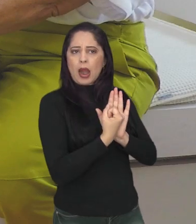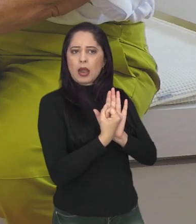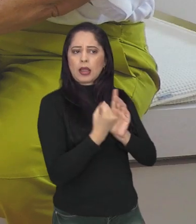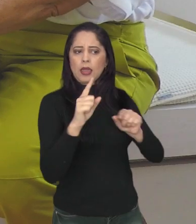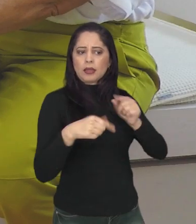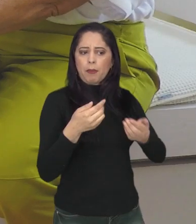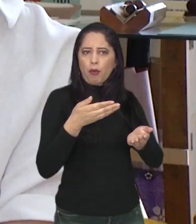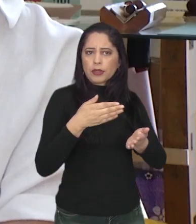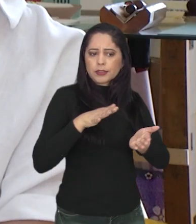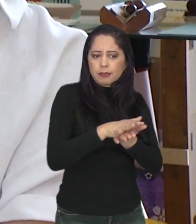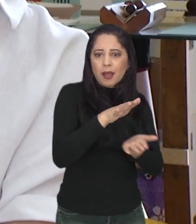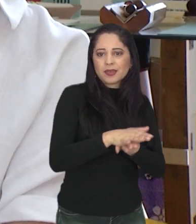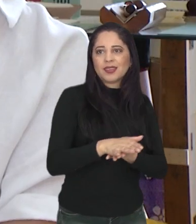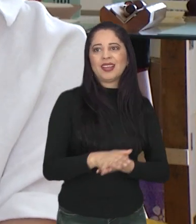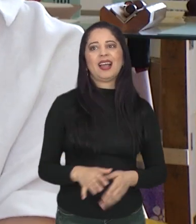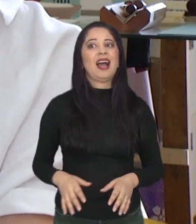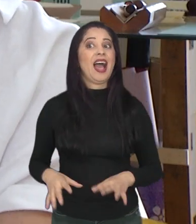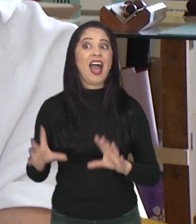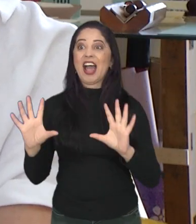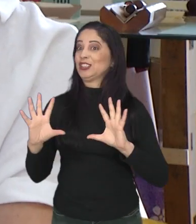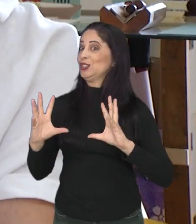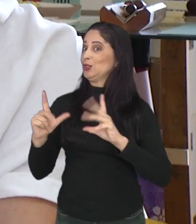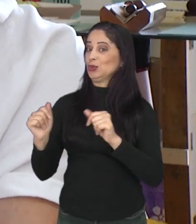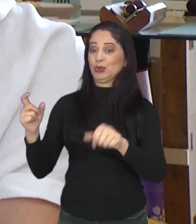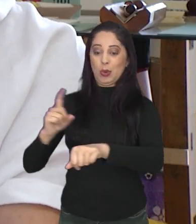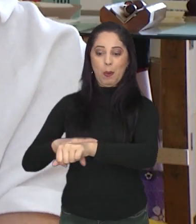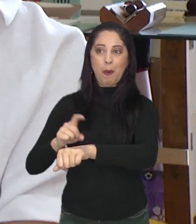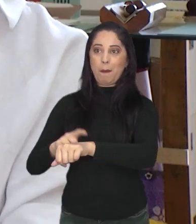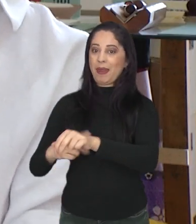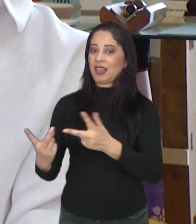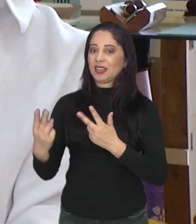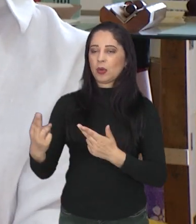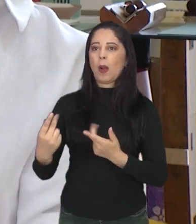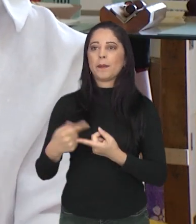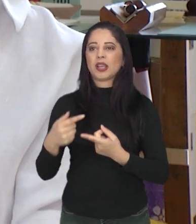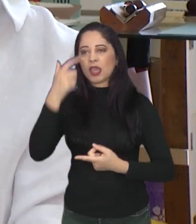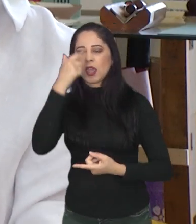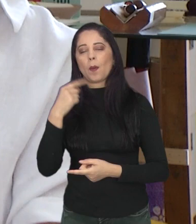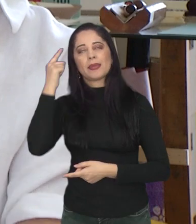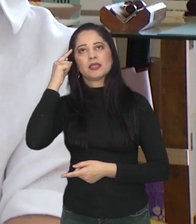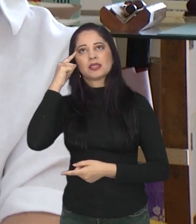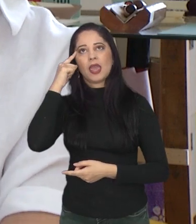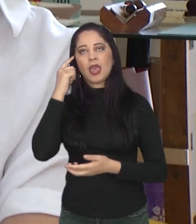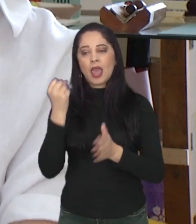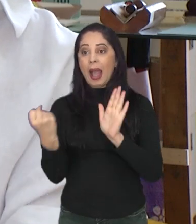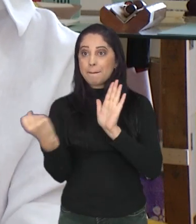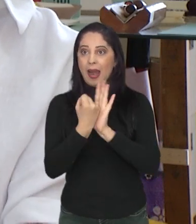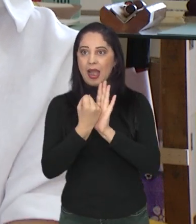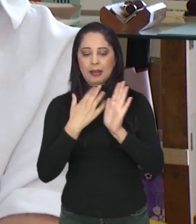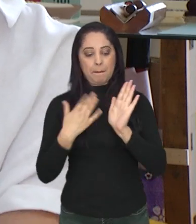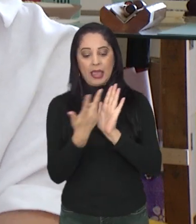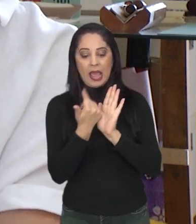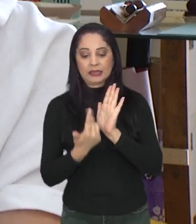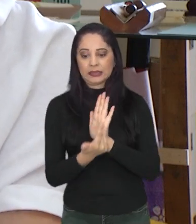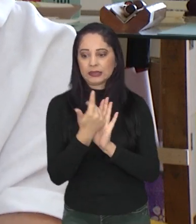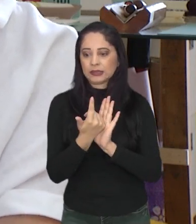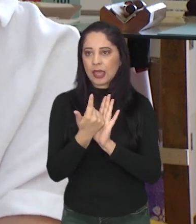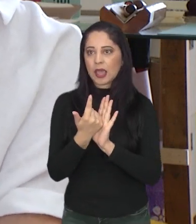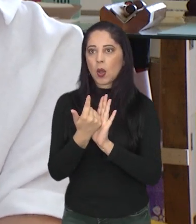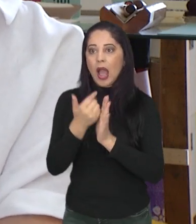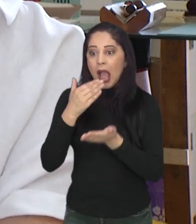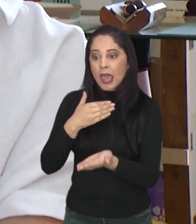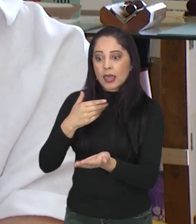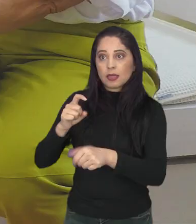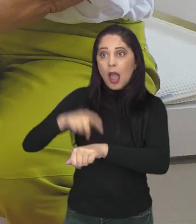na verdade foi tudo ao mesmo tempo né eu fui criando a marca e já começava uma produção bem pequena